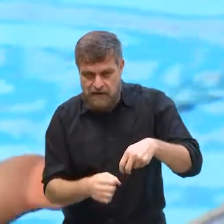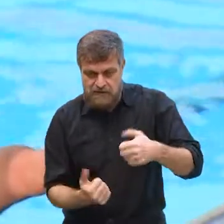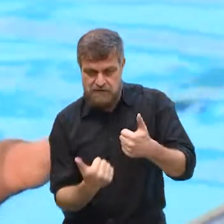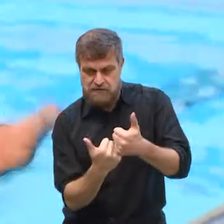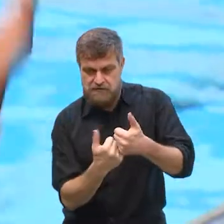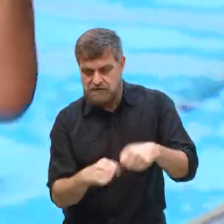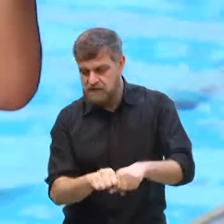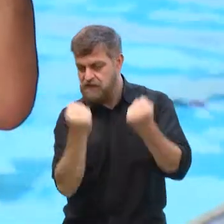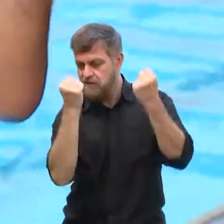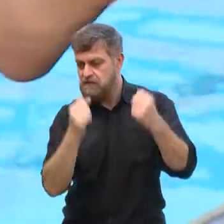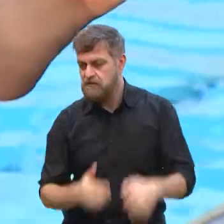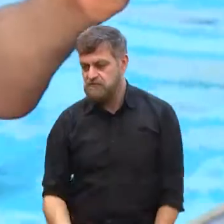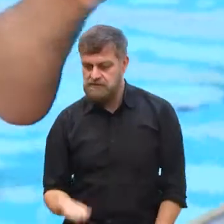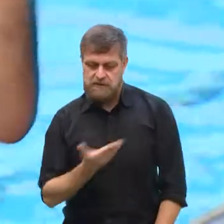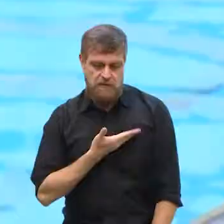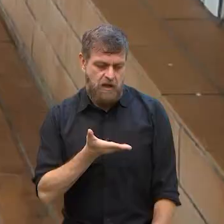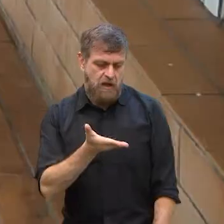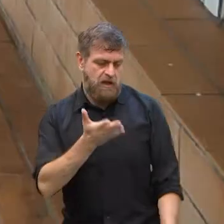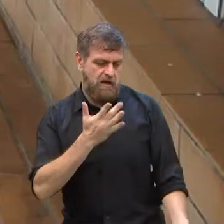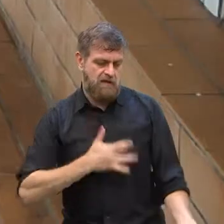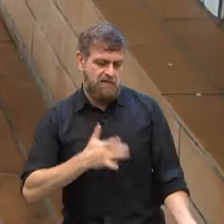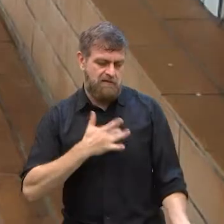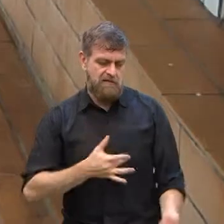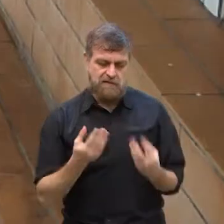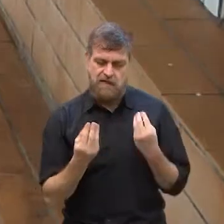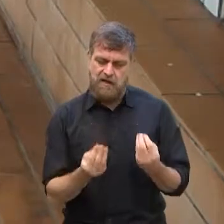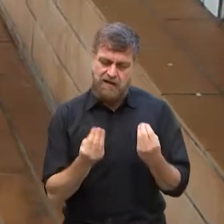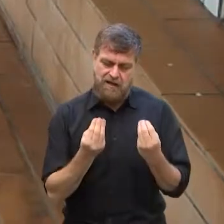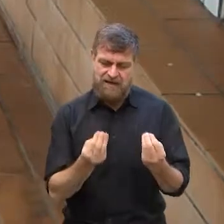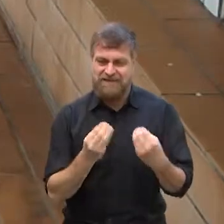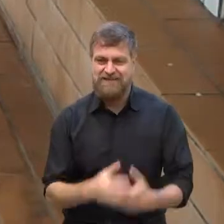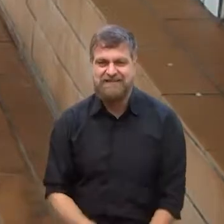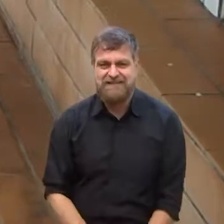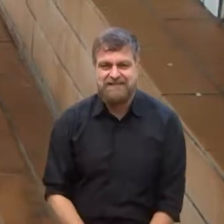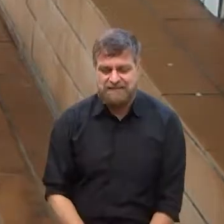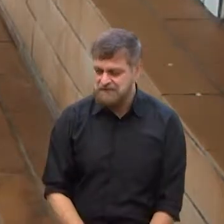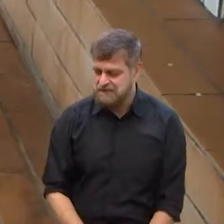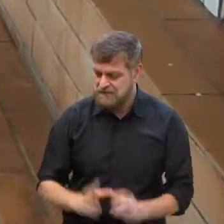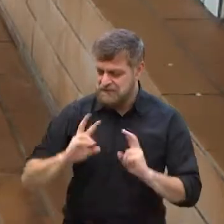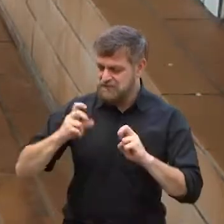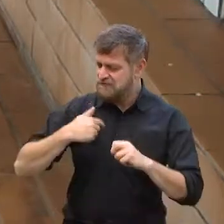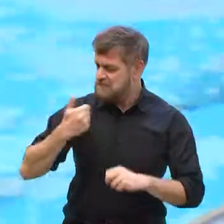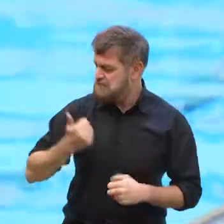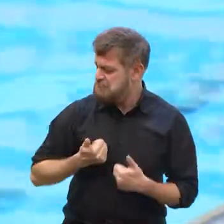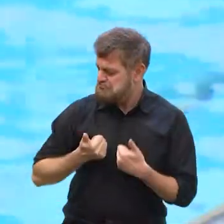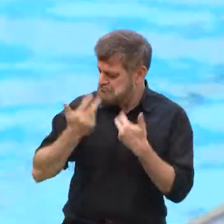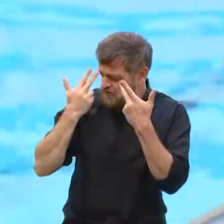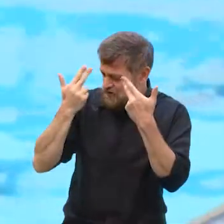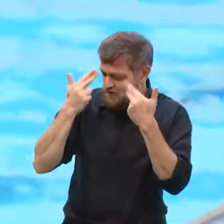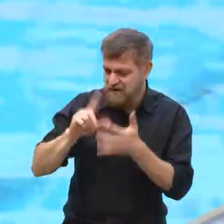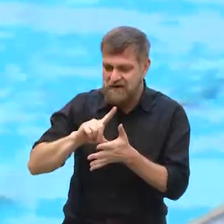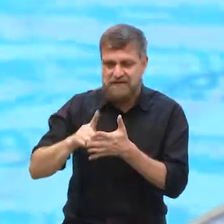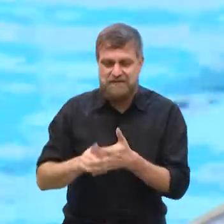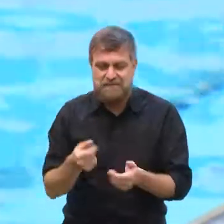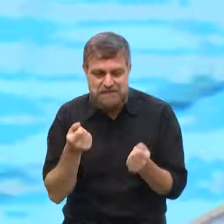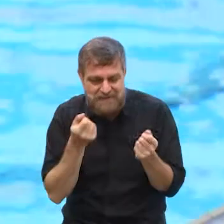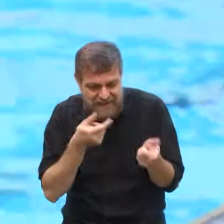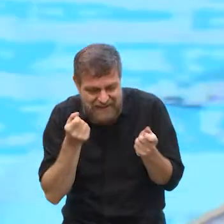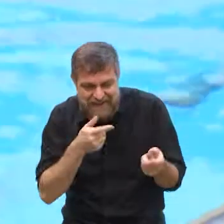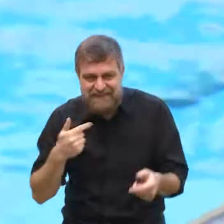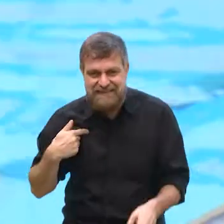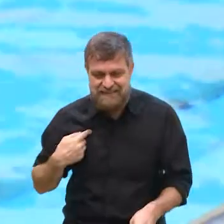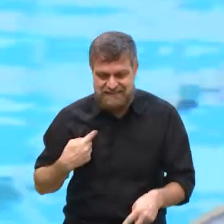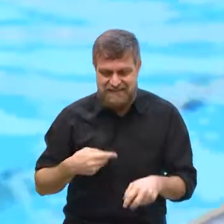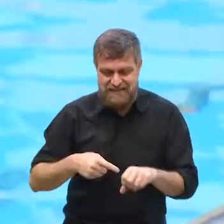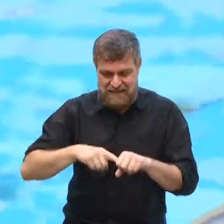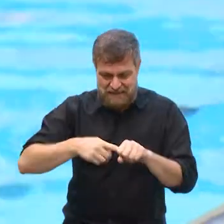eles ficavam, né, nossa, coitado, não sei o quê, mas eles viam que eu levava numa boa e depois era engraçado, assim, que aí quebrava, saía